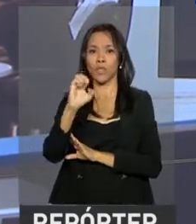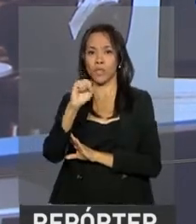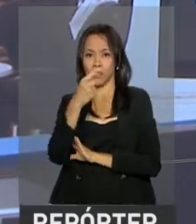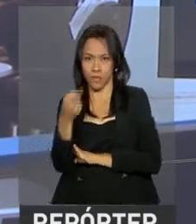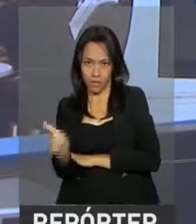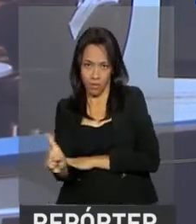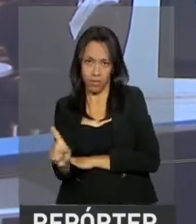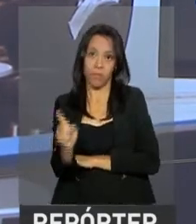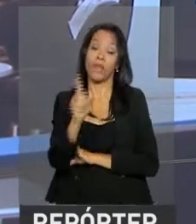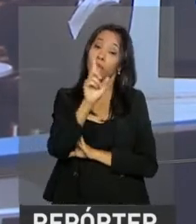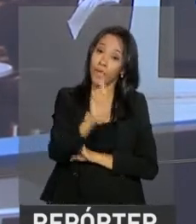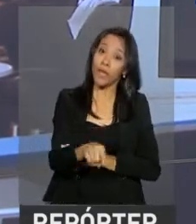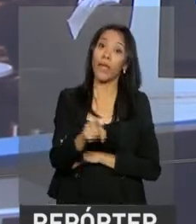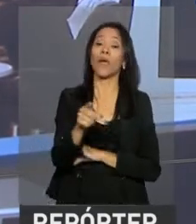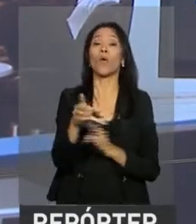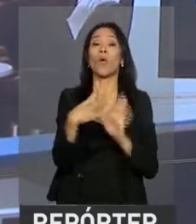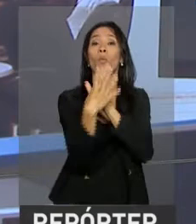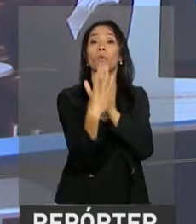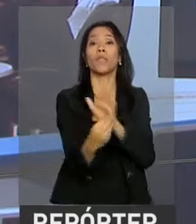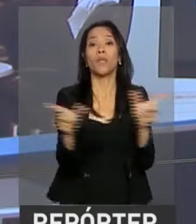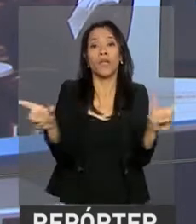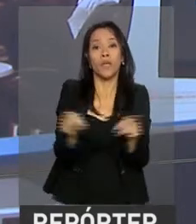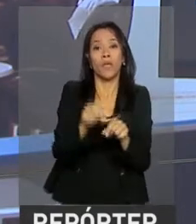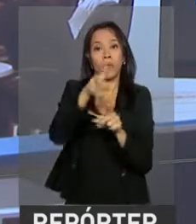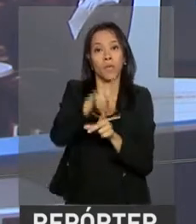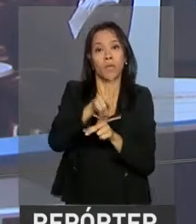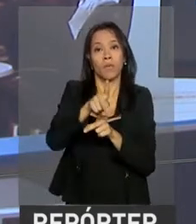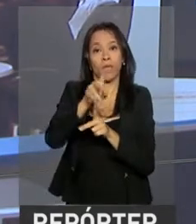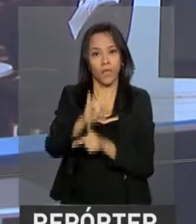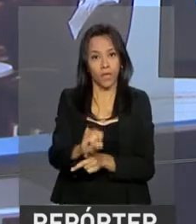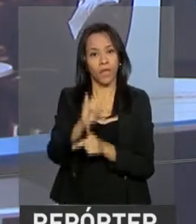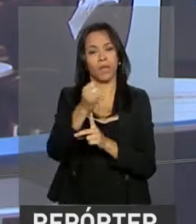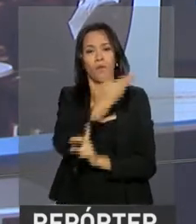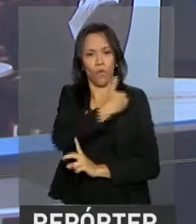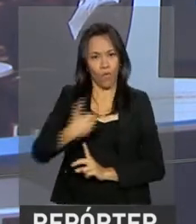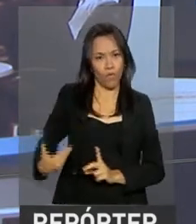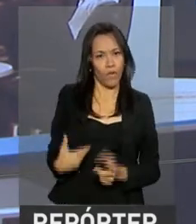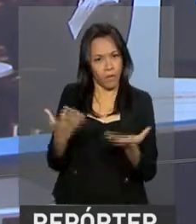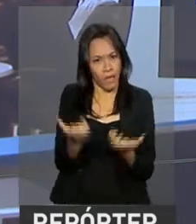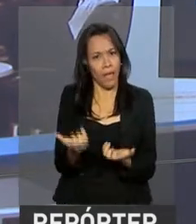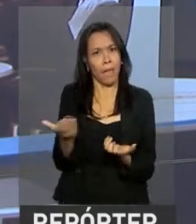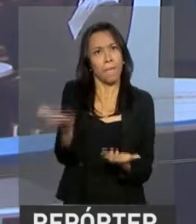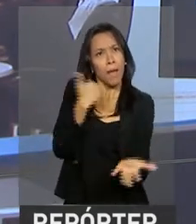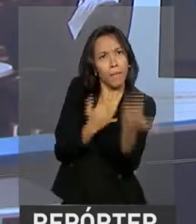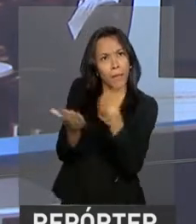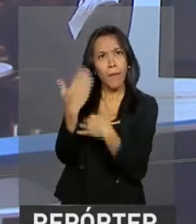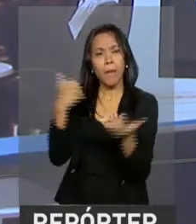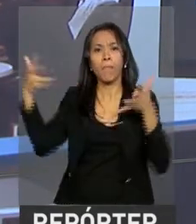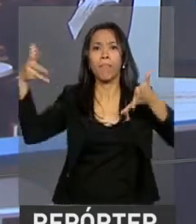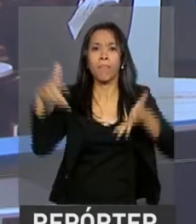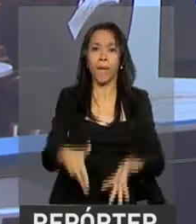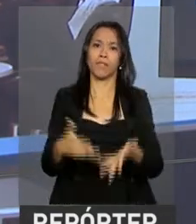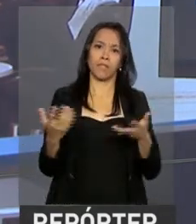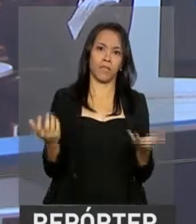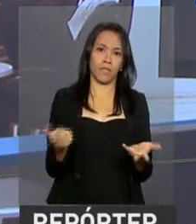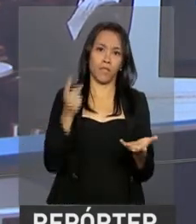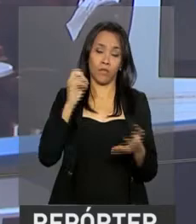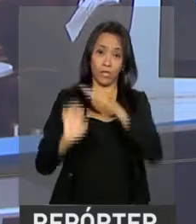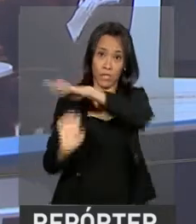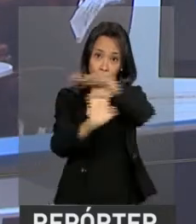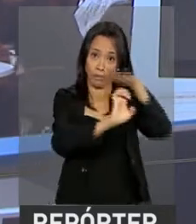investimentos o pp o governo quer ampliar a participação de grupos estrangeiros nas licitações do setor de